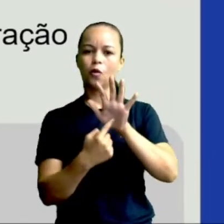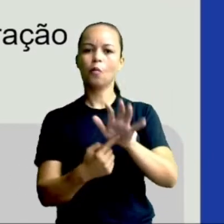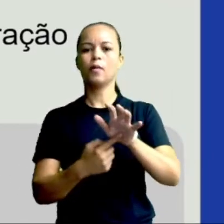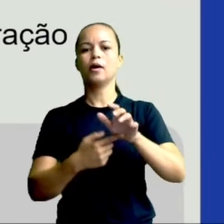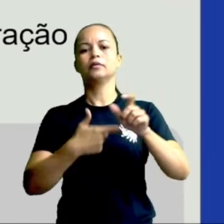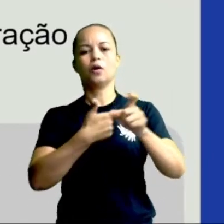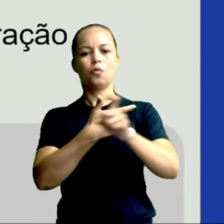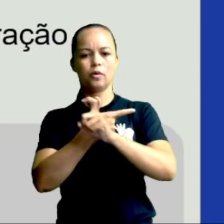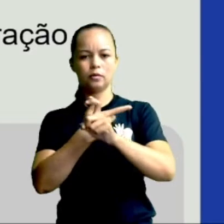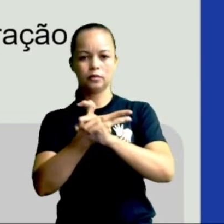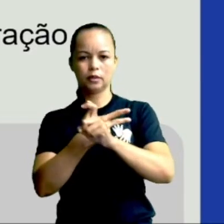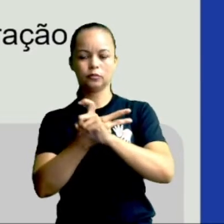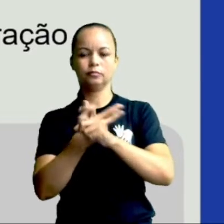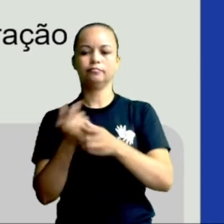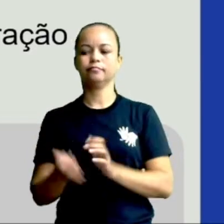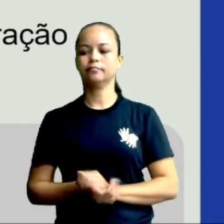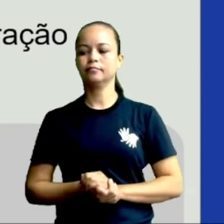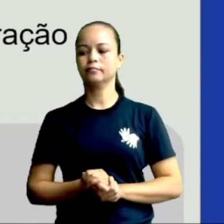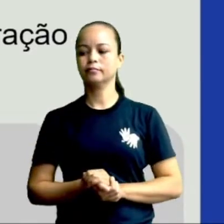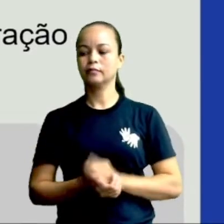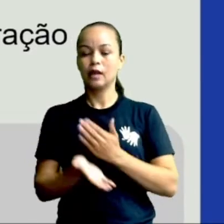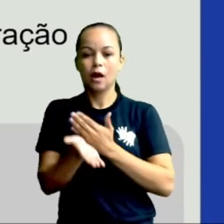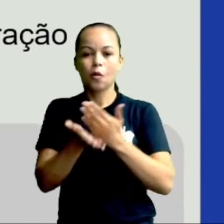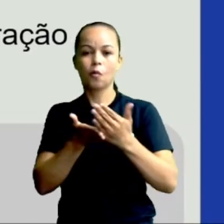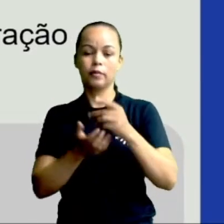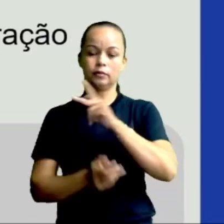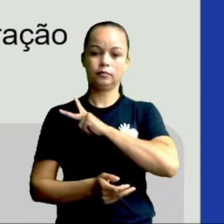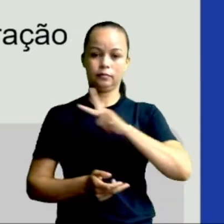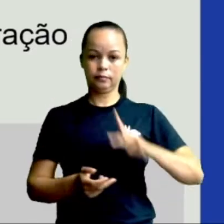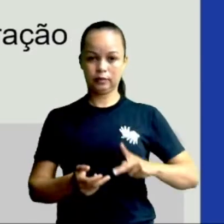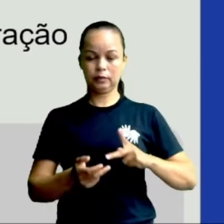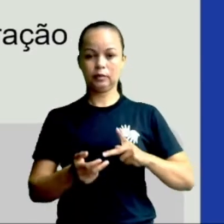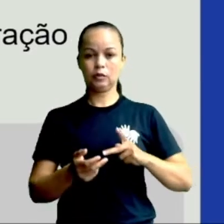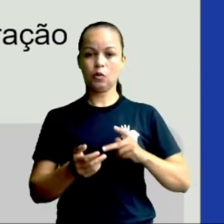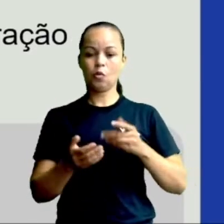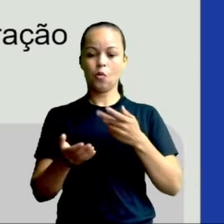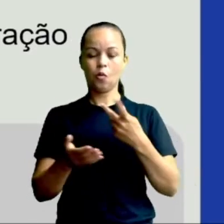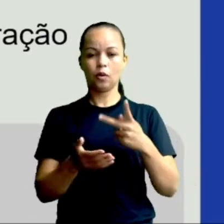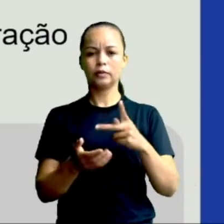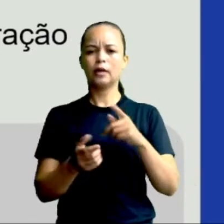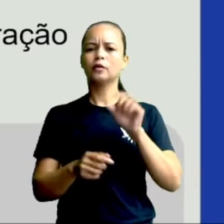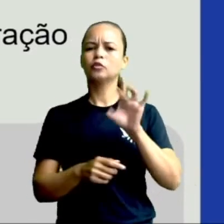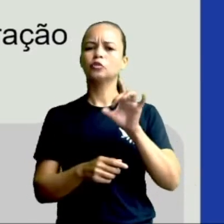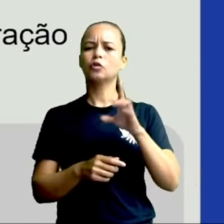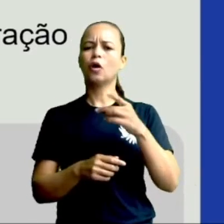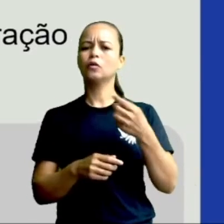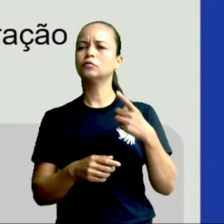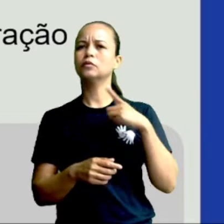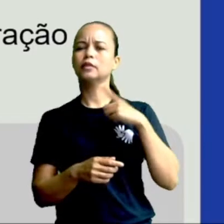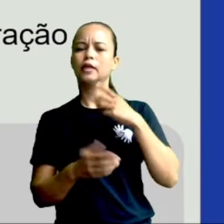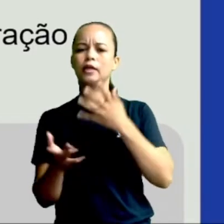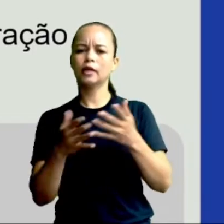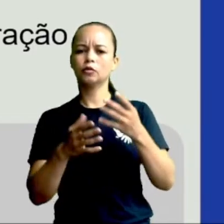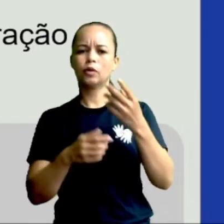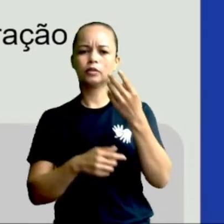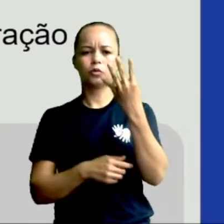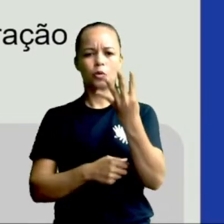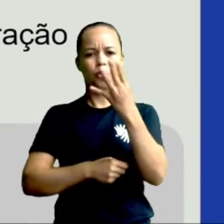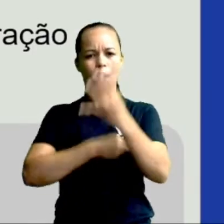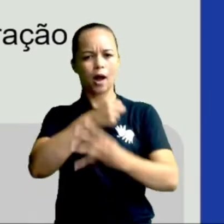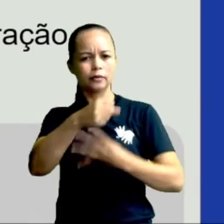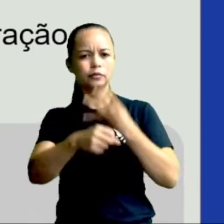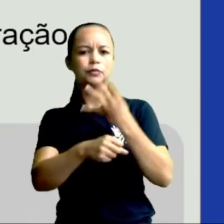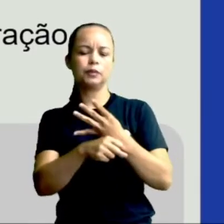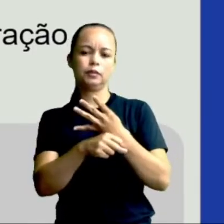tá? Então, inicialmente, o cargo de presidente tinha apenas somente duração de 4 anos.